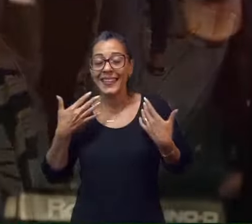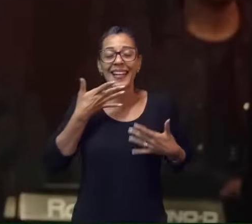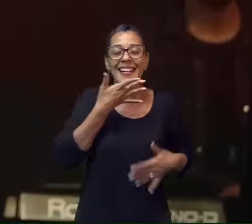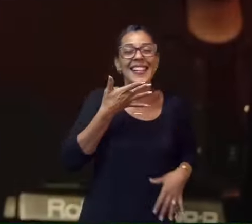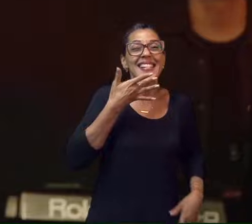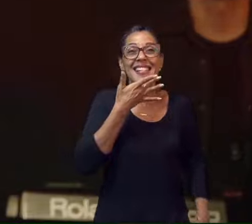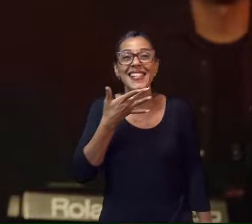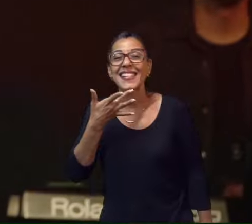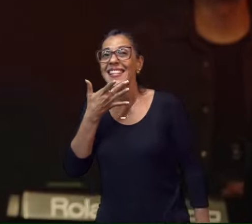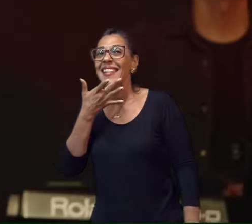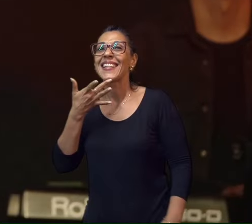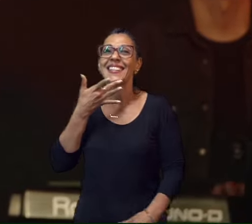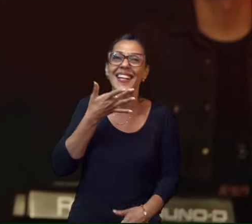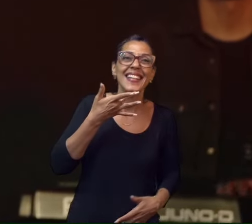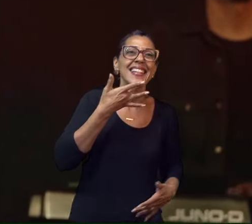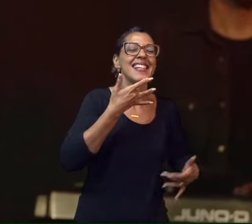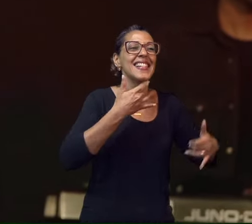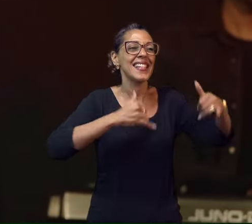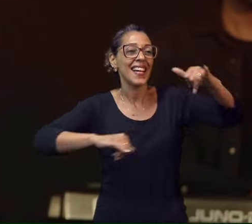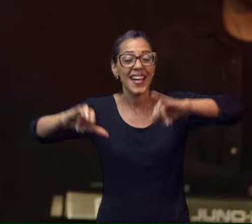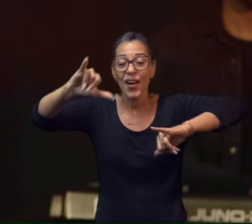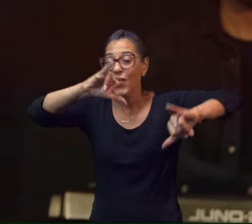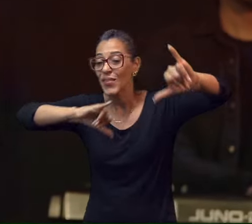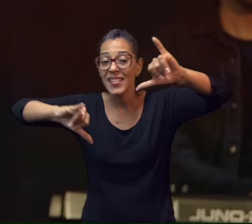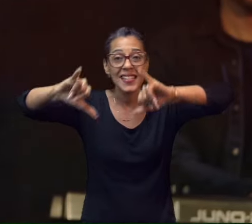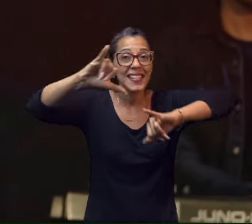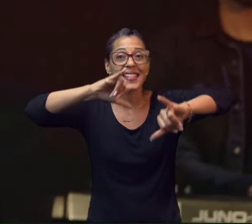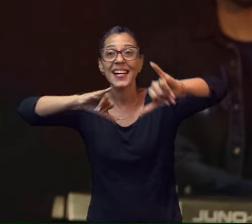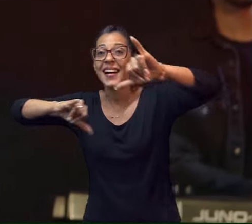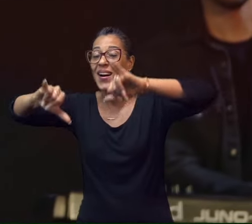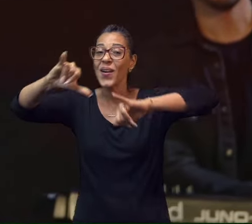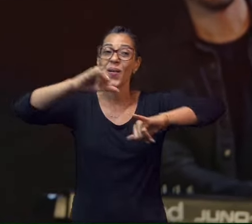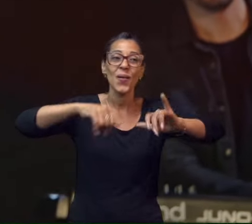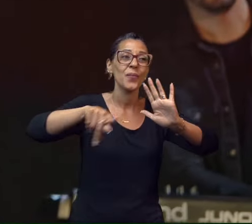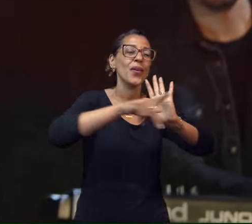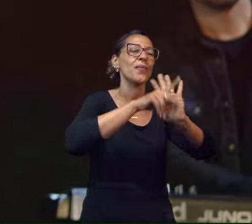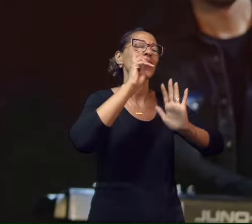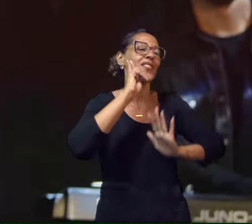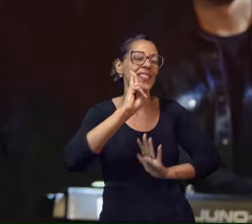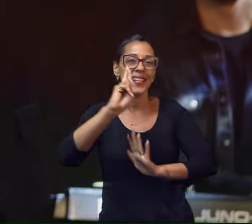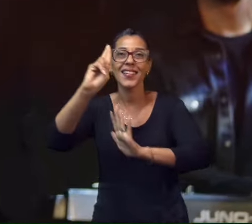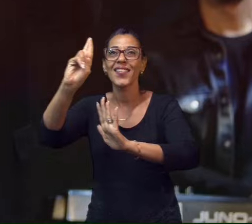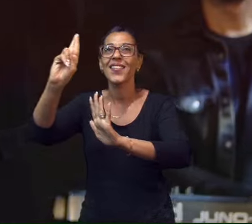é unção de Deus que está neste lugar